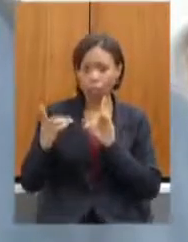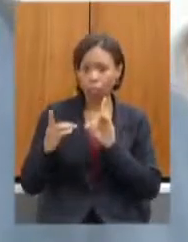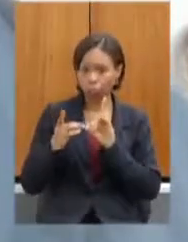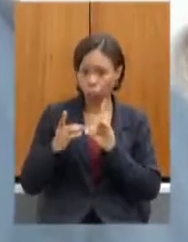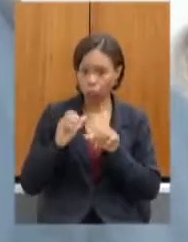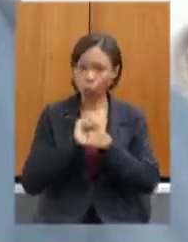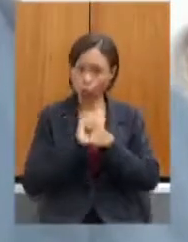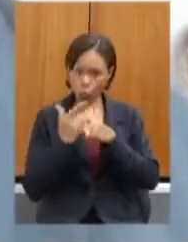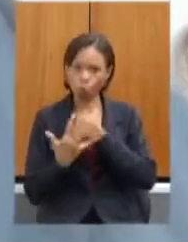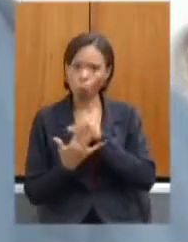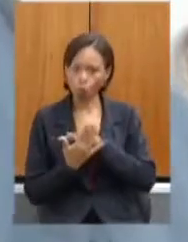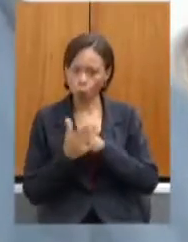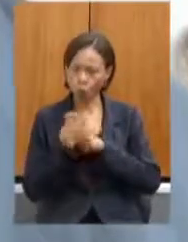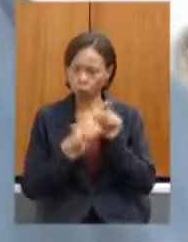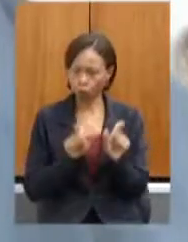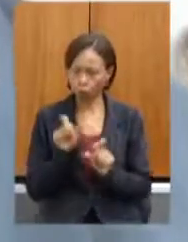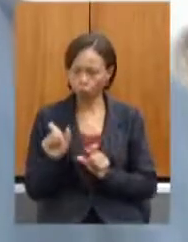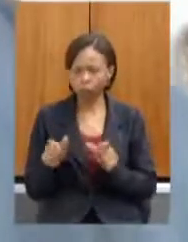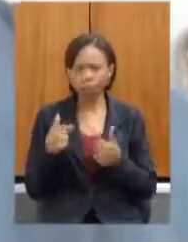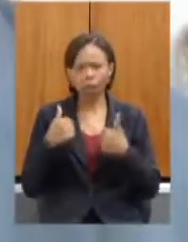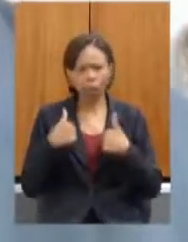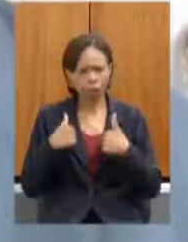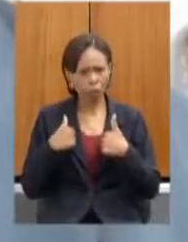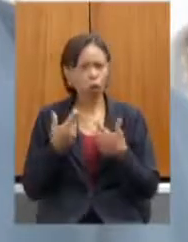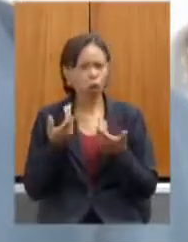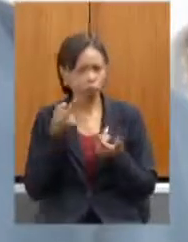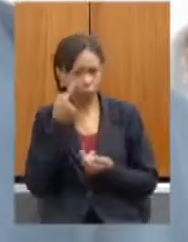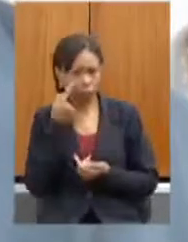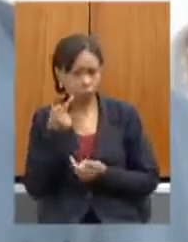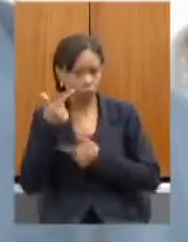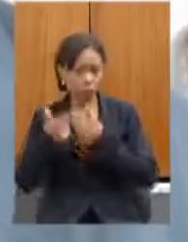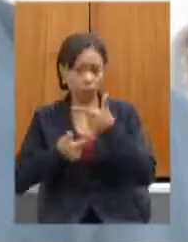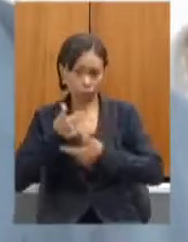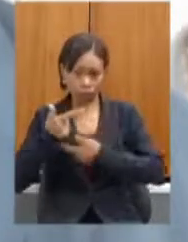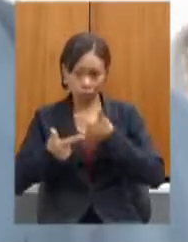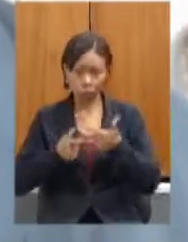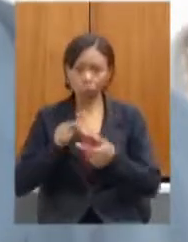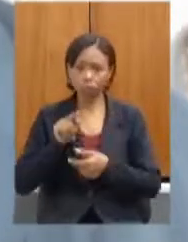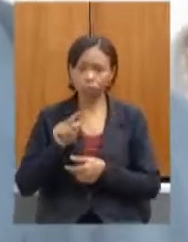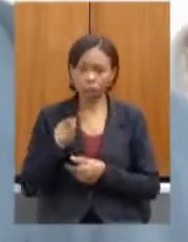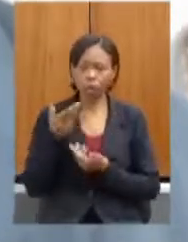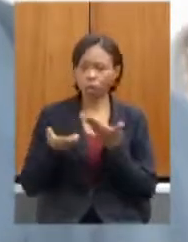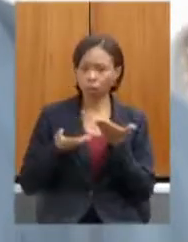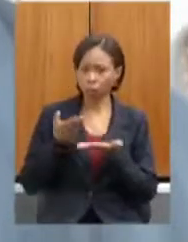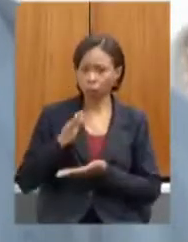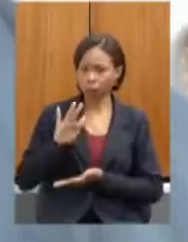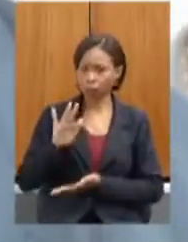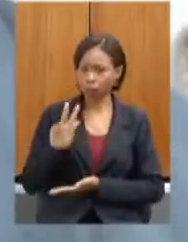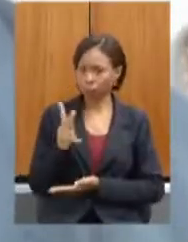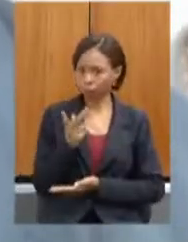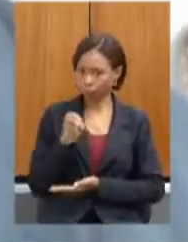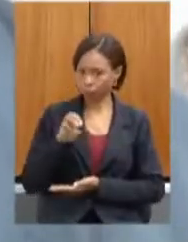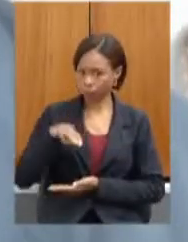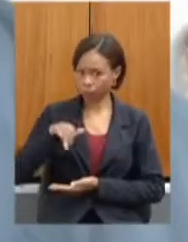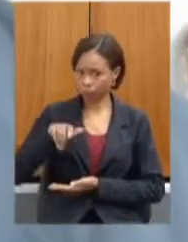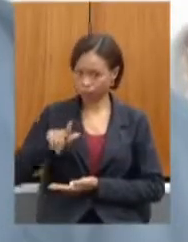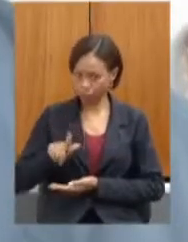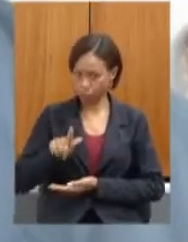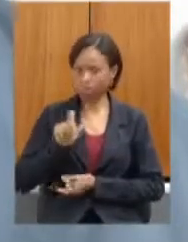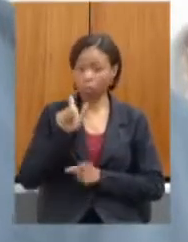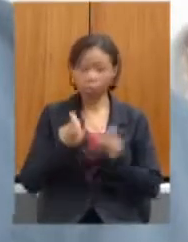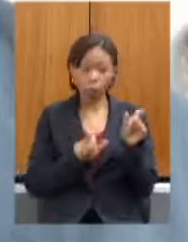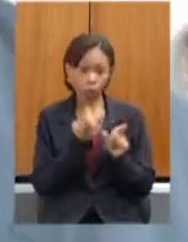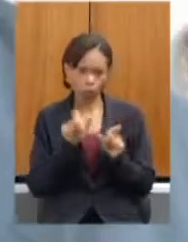público até eu cheguei a necessitado os trabalhos das atendimento da Cemig com